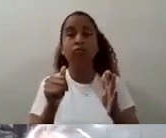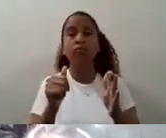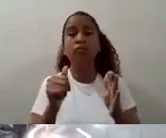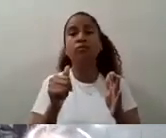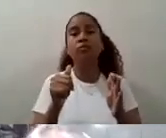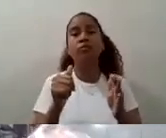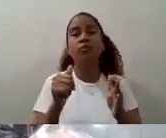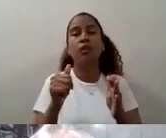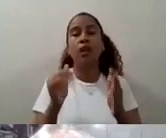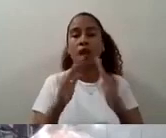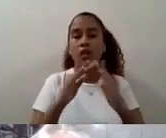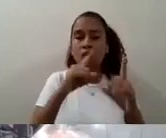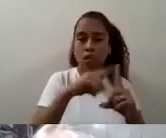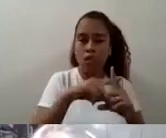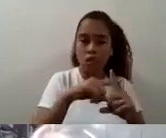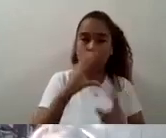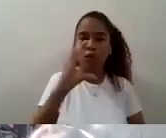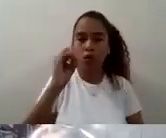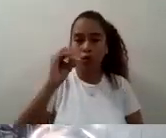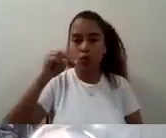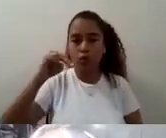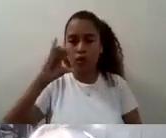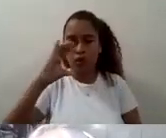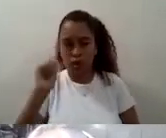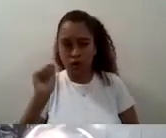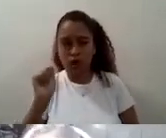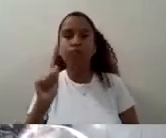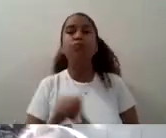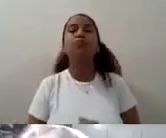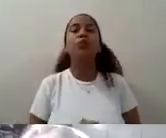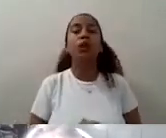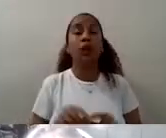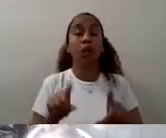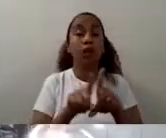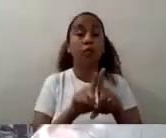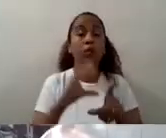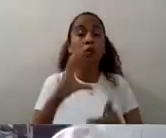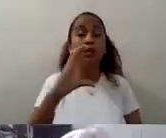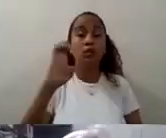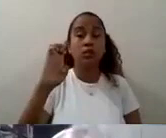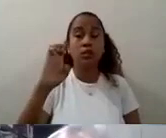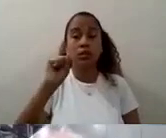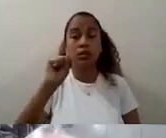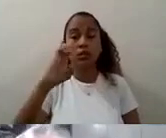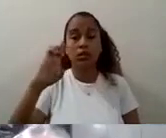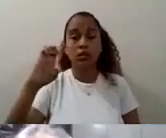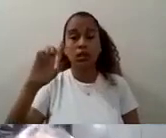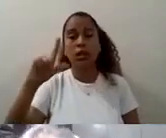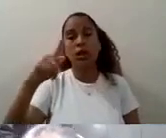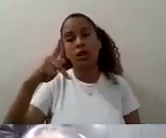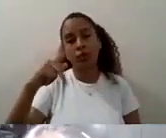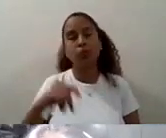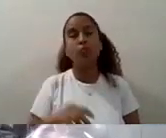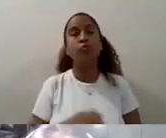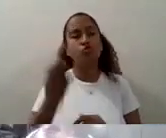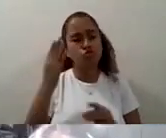pelo pastor Inácio, o CESEP, que foi convidado a participar, o CESEP participou da campanha anterior e